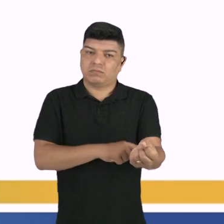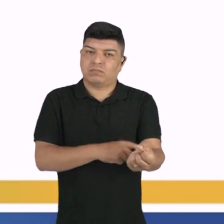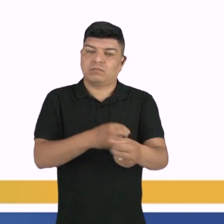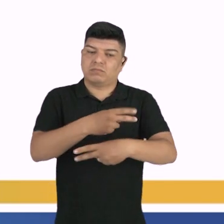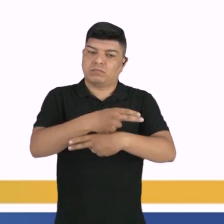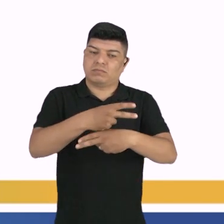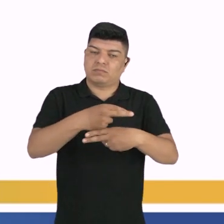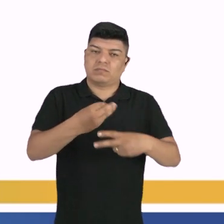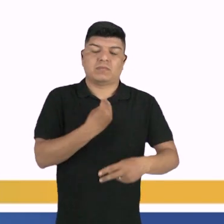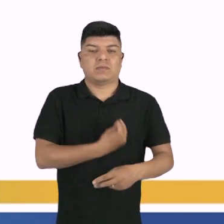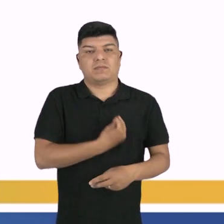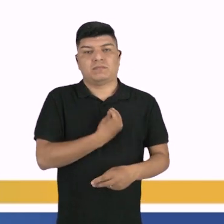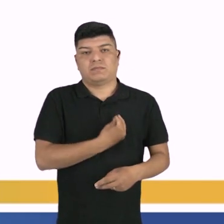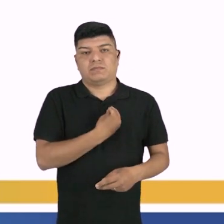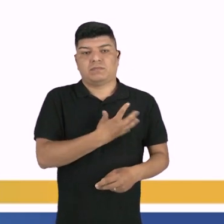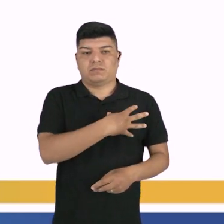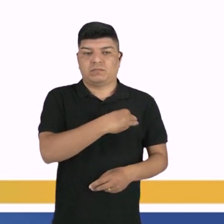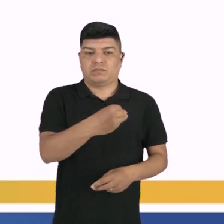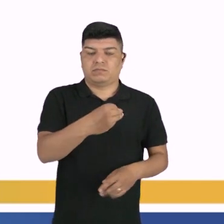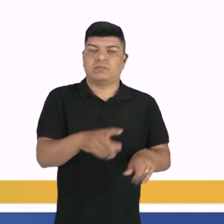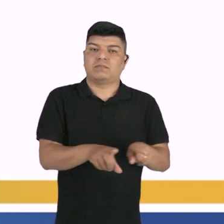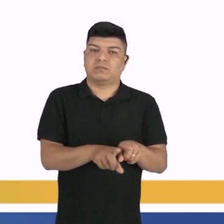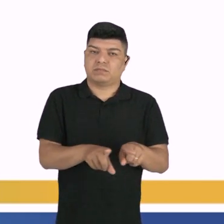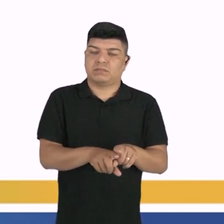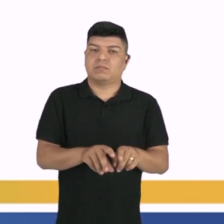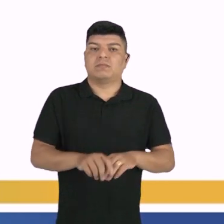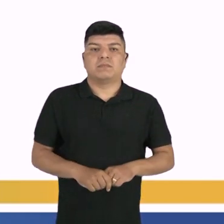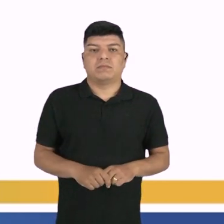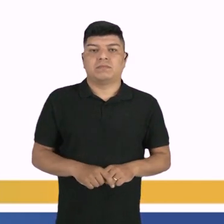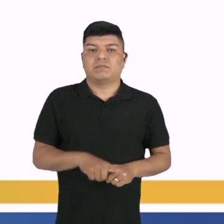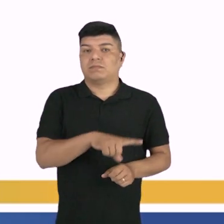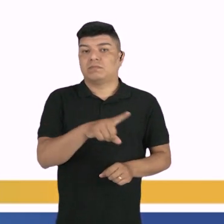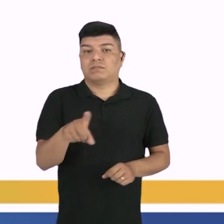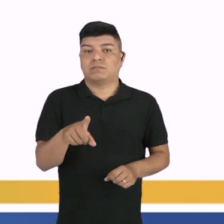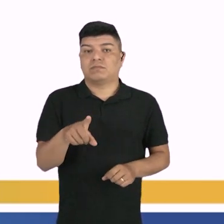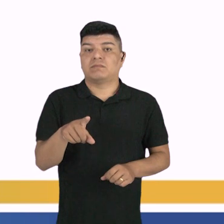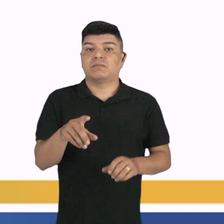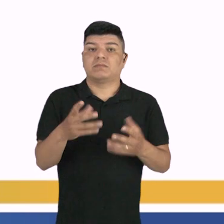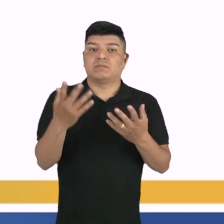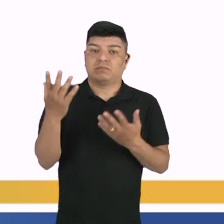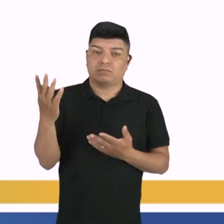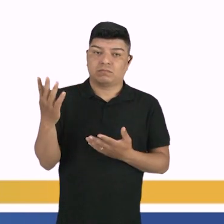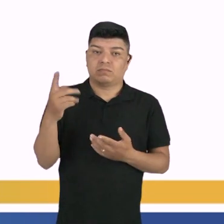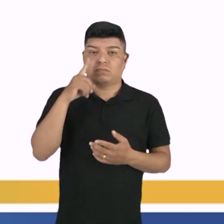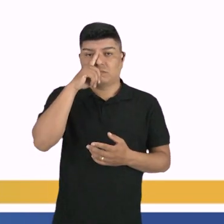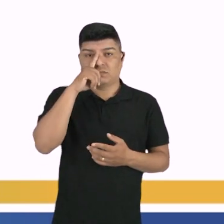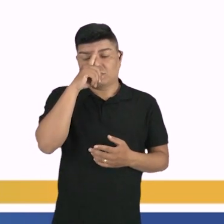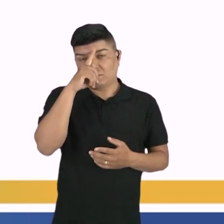simplesmente, o príncipe, aquele que exerce o governo, tinha que saber